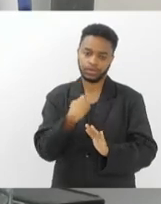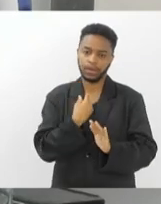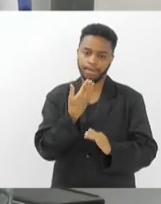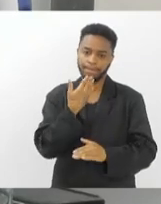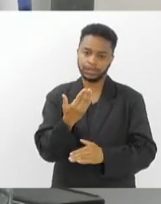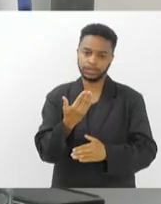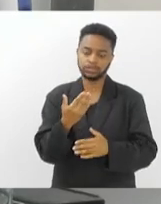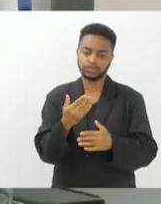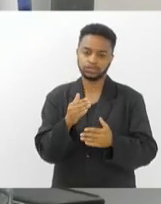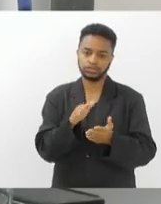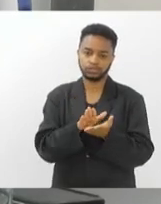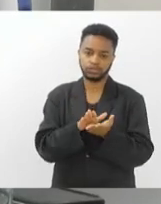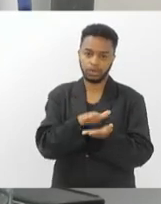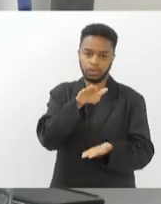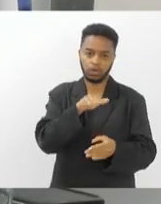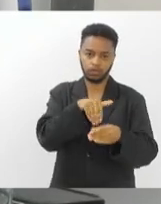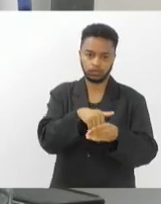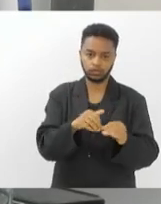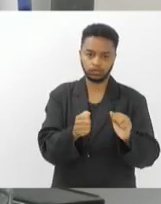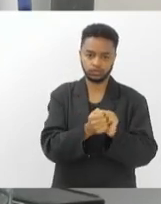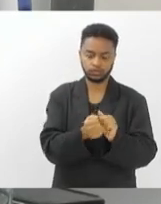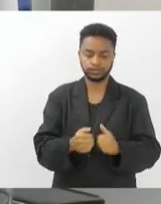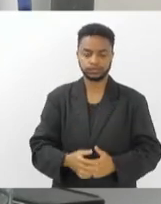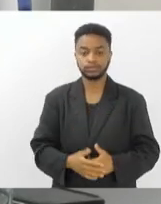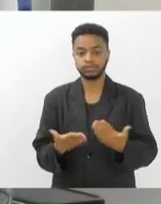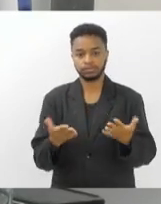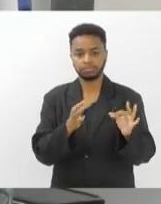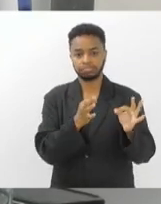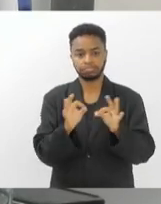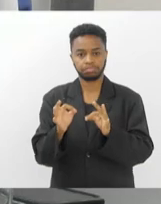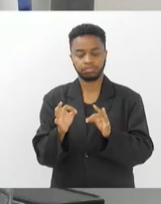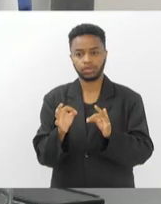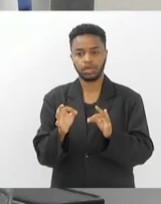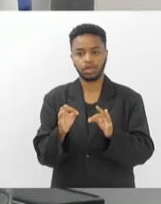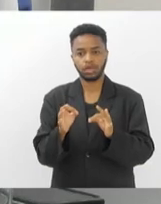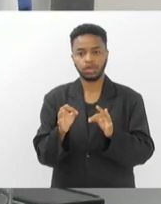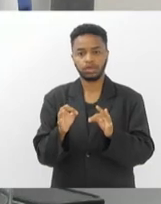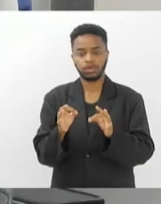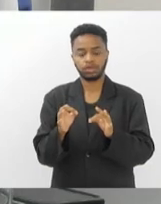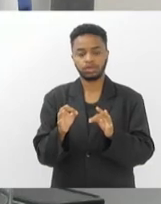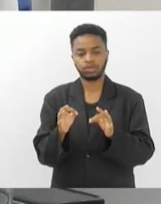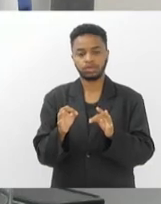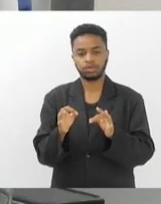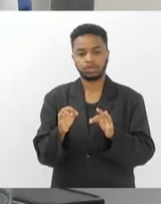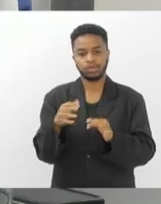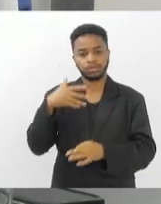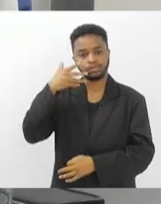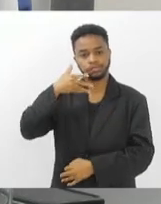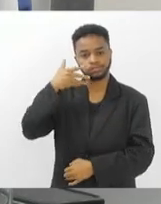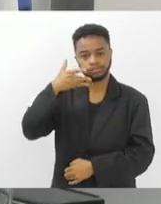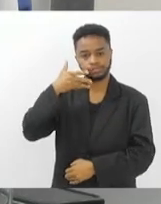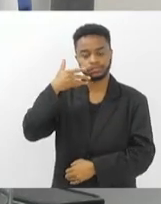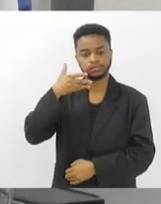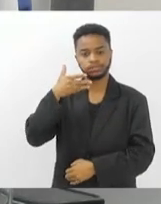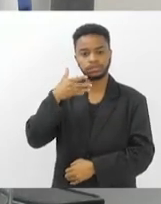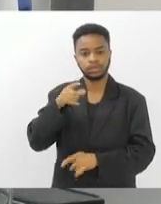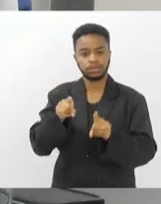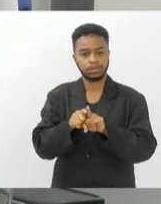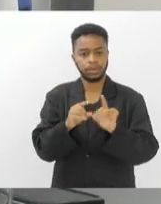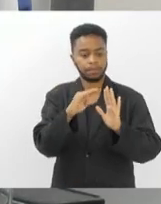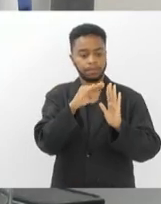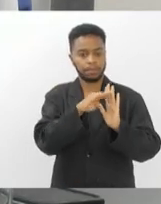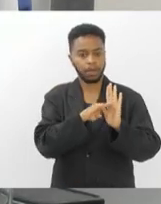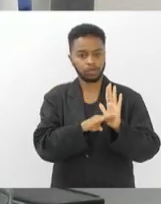e voltou no bloco de inversão da Célia. Então, não havendo quem queira fazer uso da palavra, nem mais nenhum item